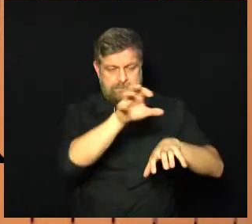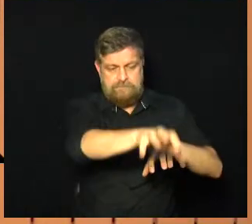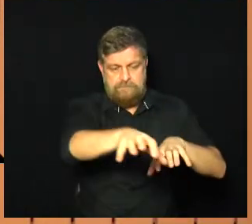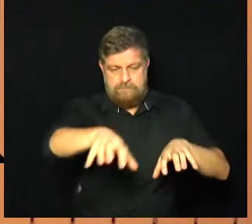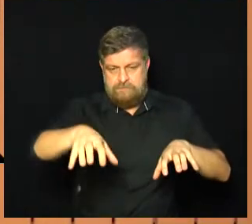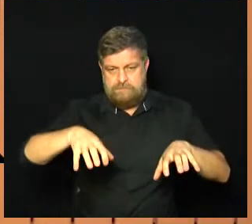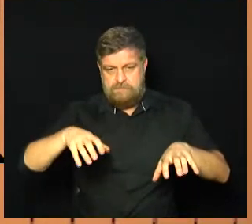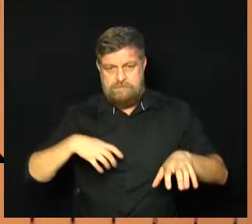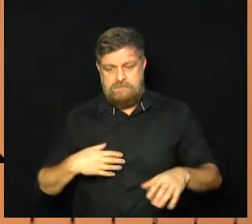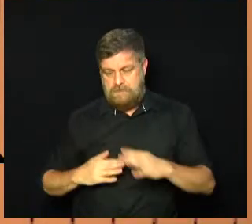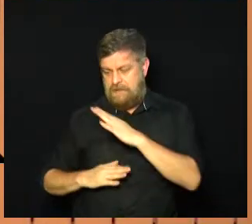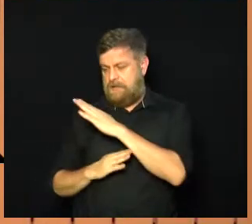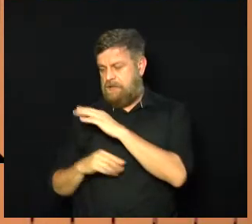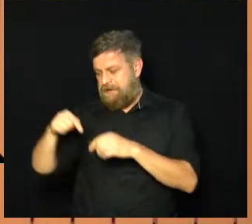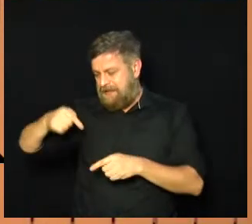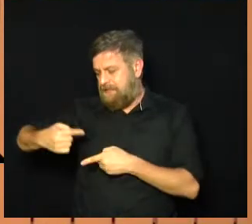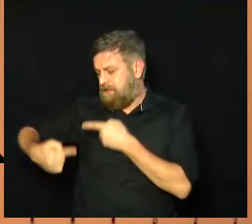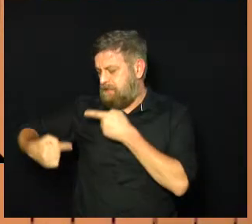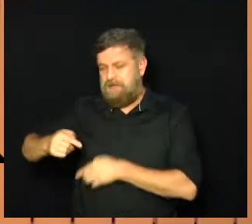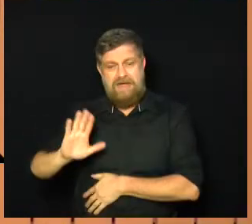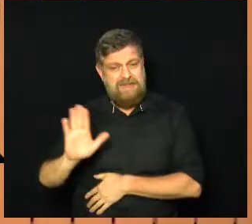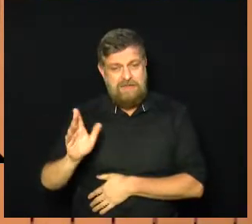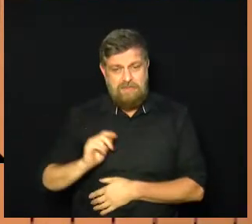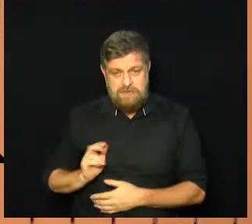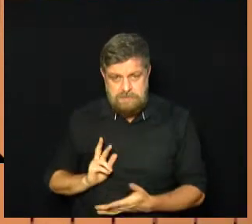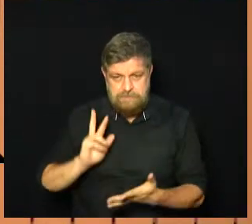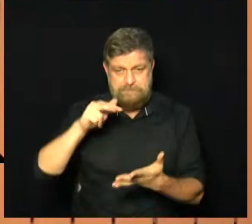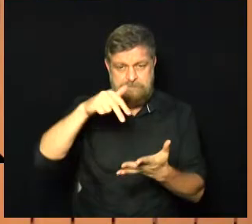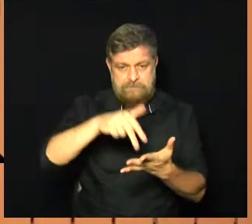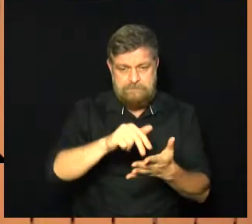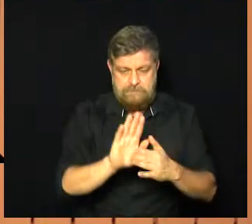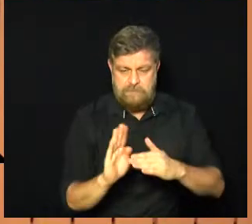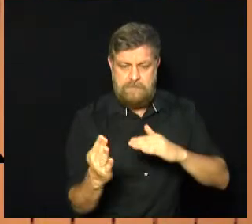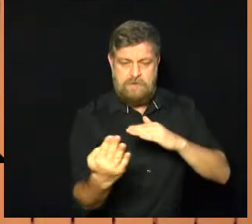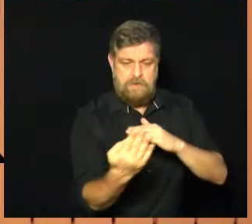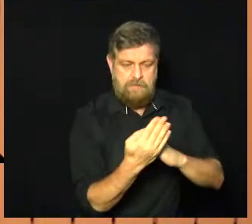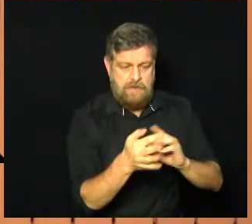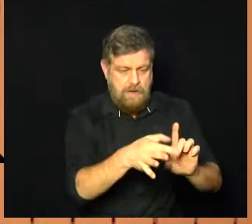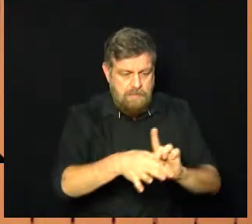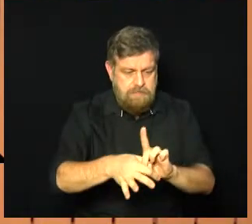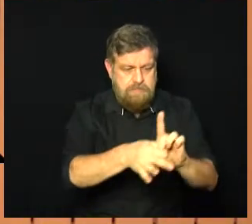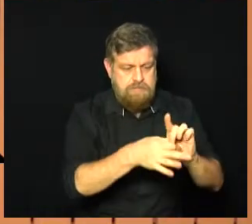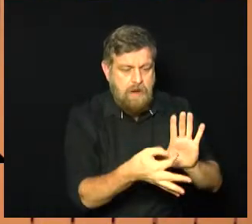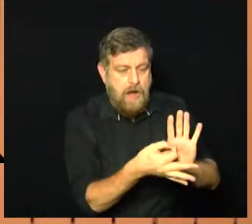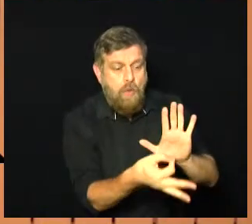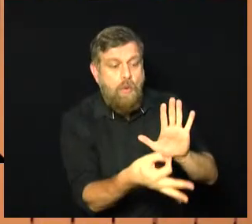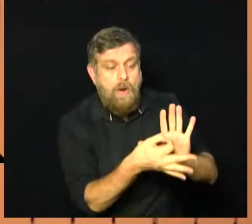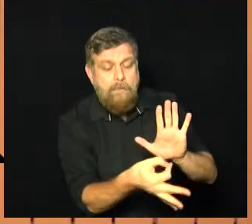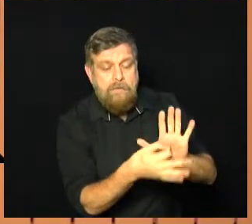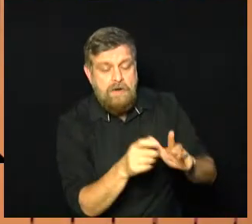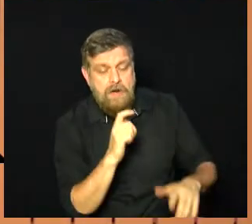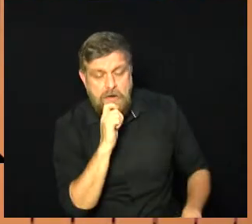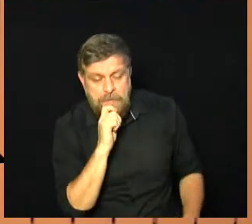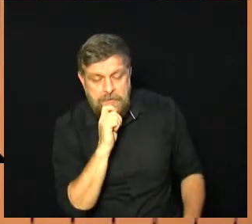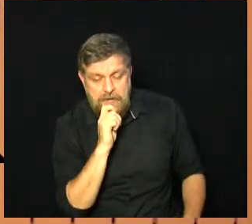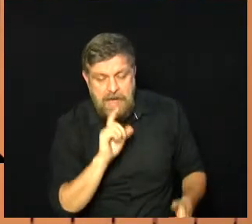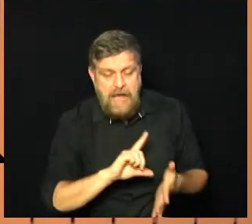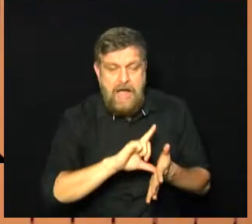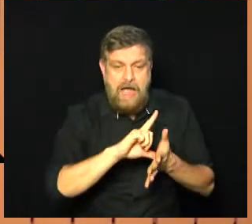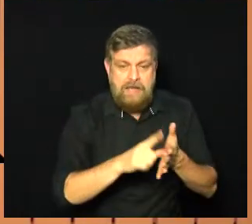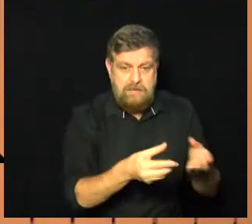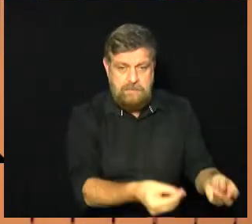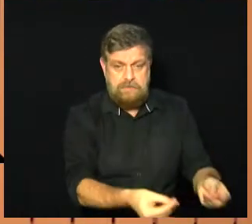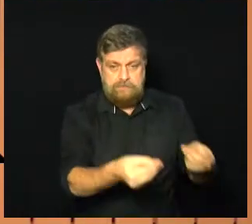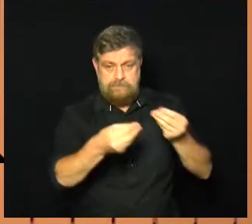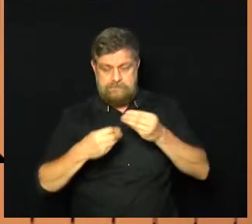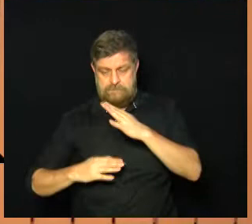não de dentro da Câmara. Então, a nossa ideia é ir para as regiões, ouvir a população e fazer esses debates lá e depois trazer para